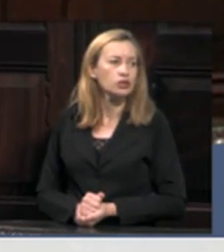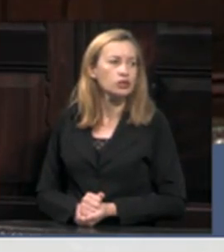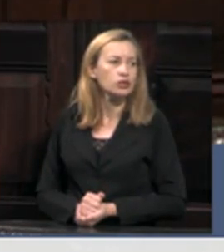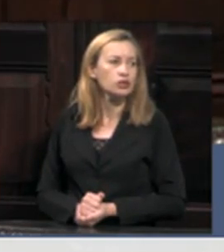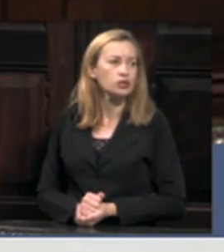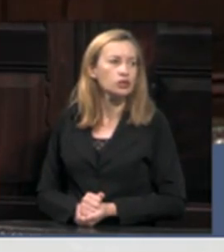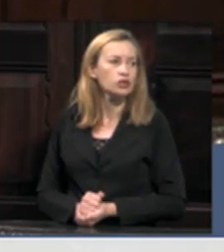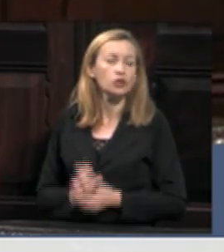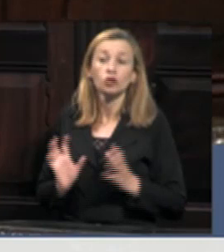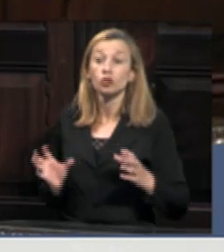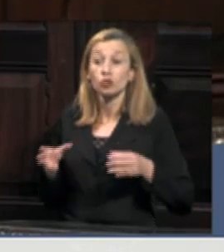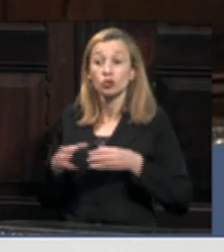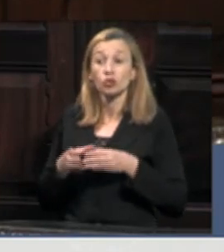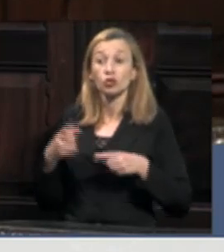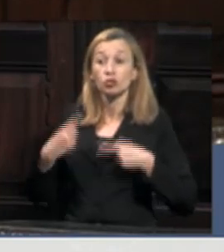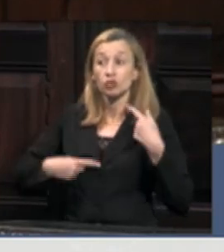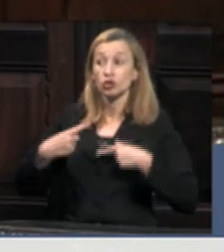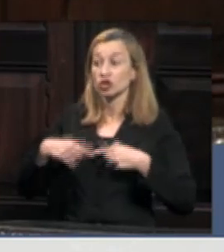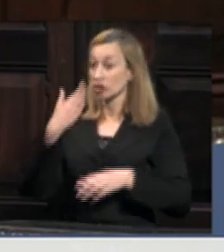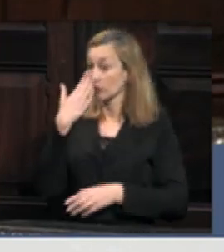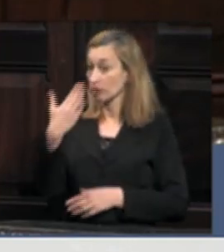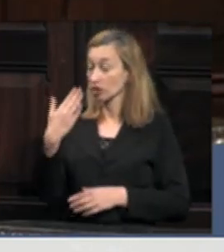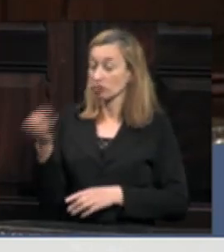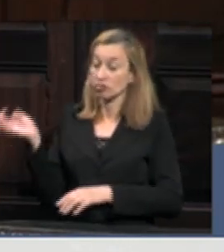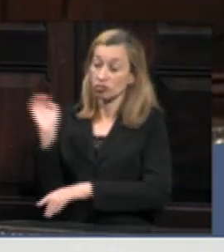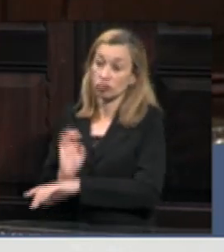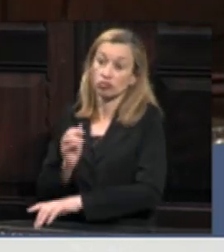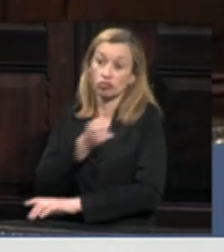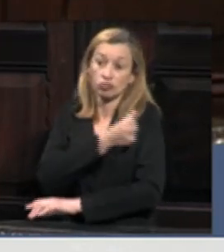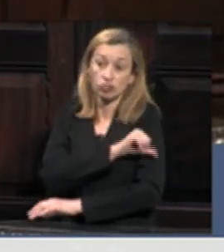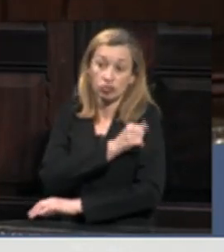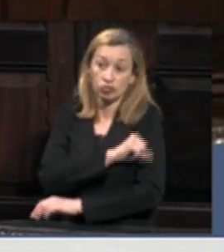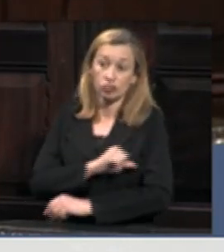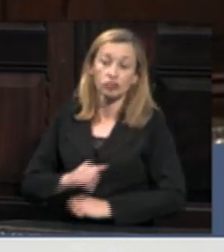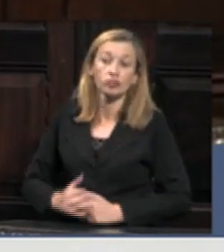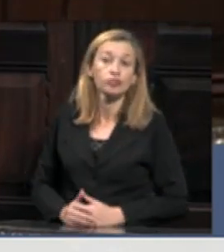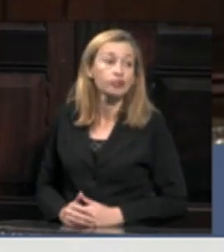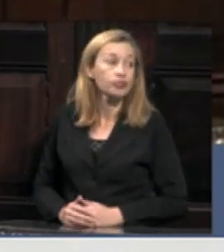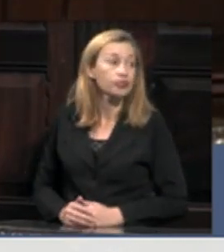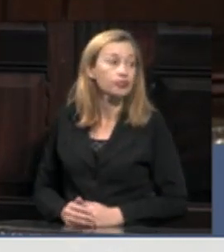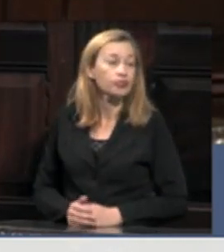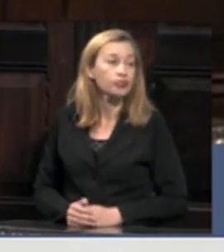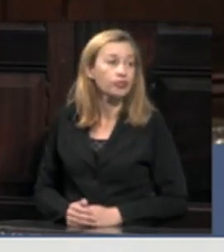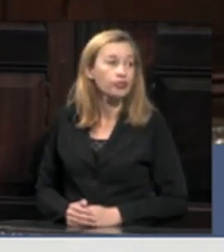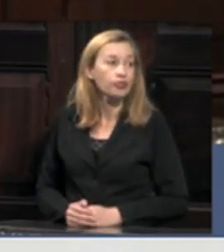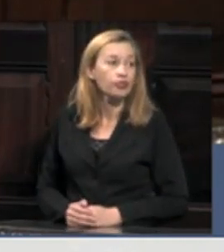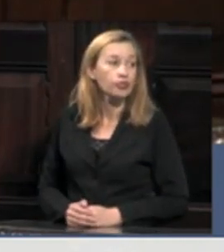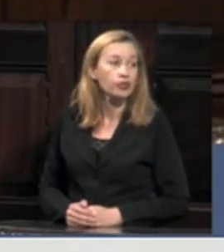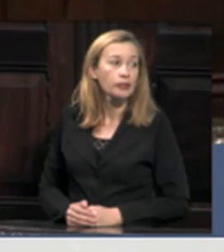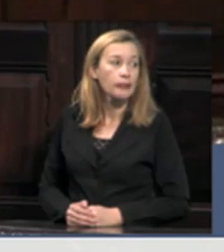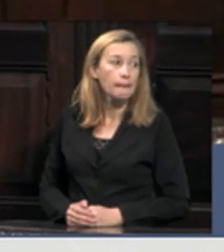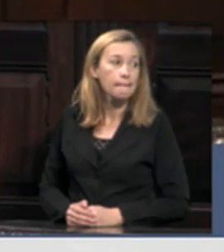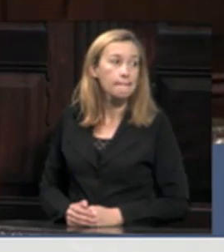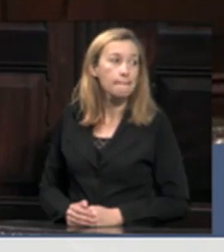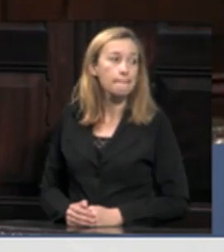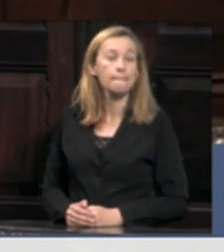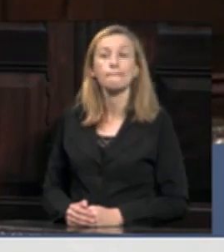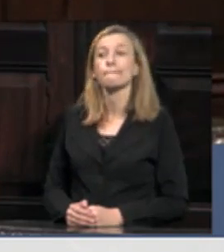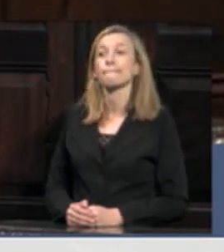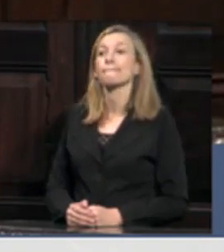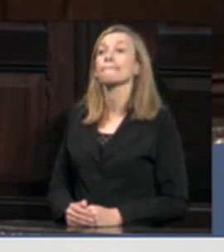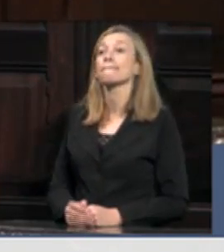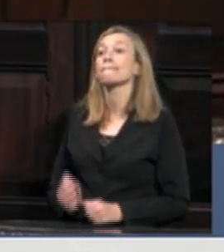do grupo político que esteve à frente do Estado do Rio de Janeiro, que fez com que esse mecanismo dos